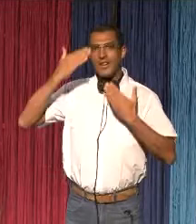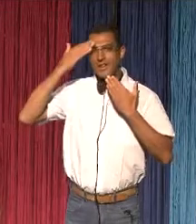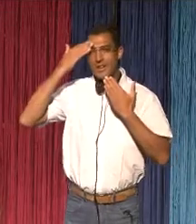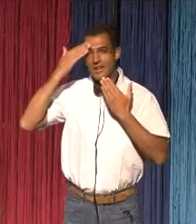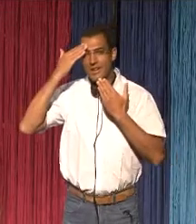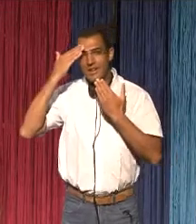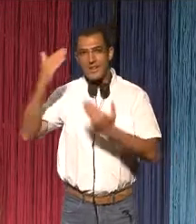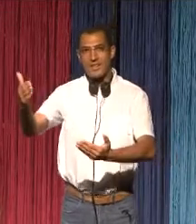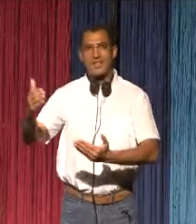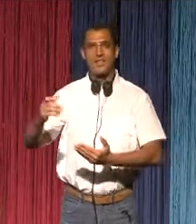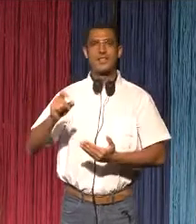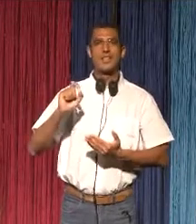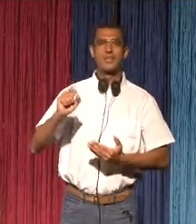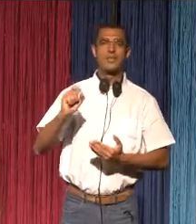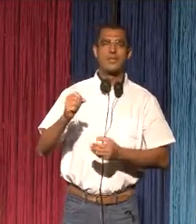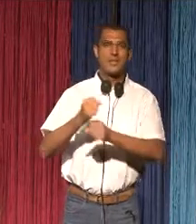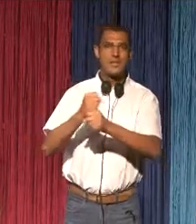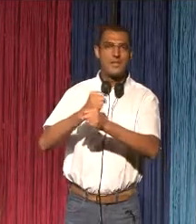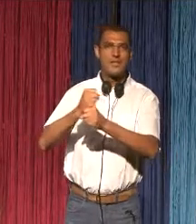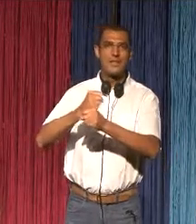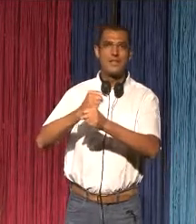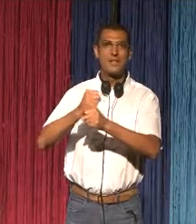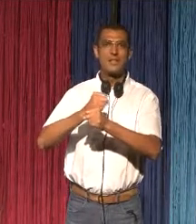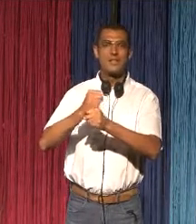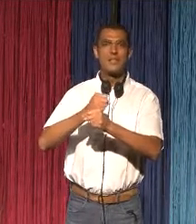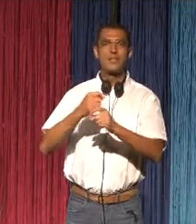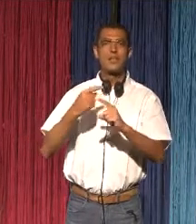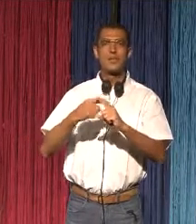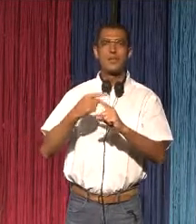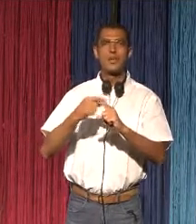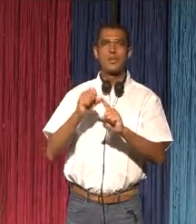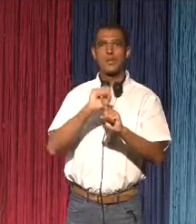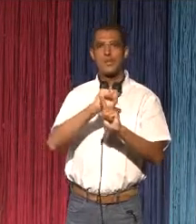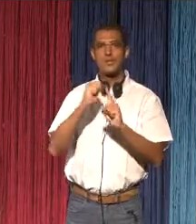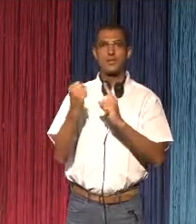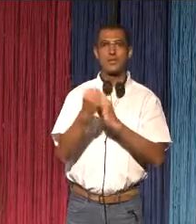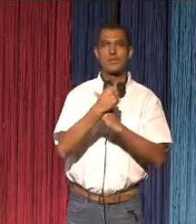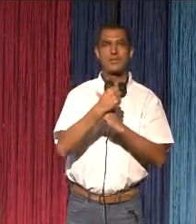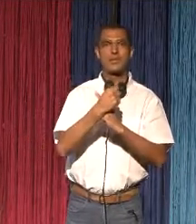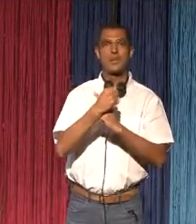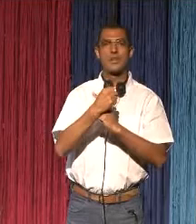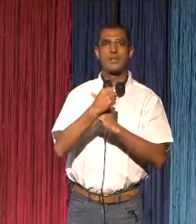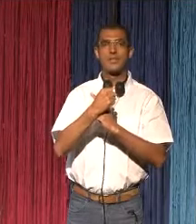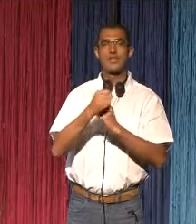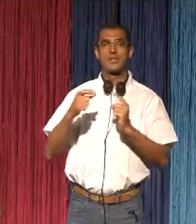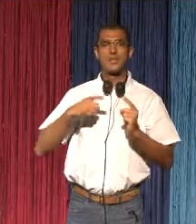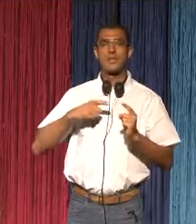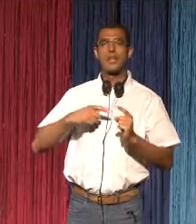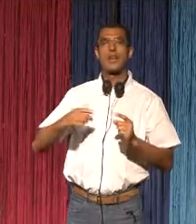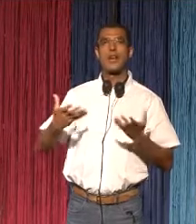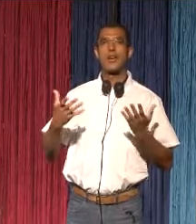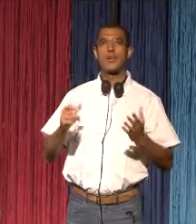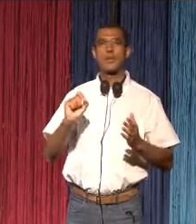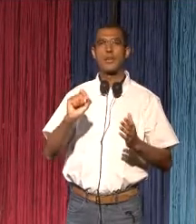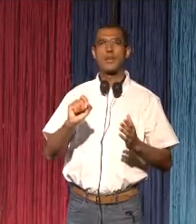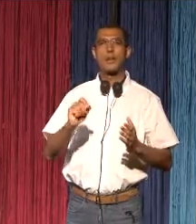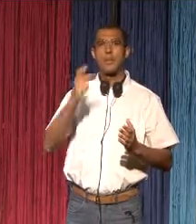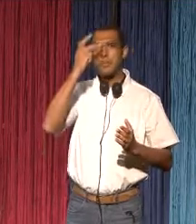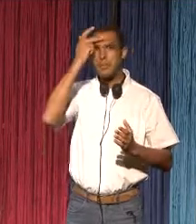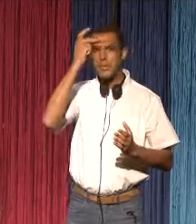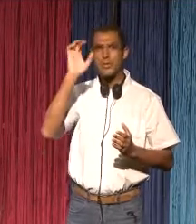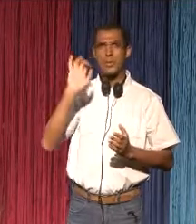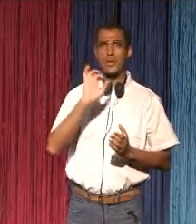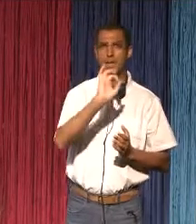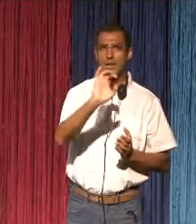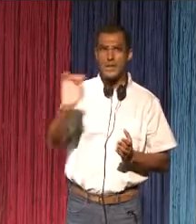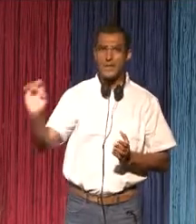tanto tempo, a sociedade ter reconhecido que a escola é um direito de todos, é uma necessidade pessoal e